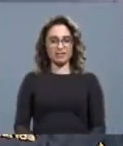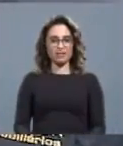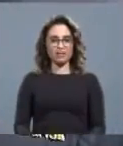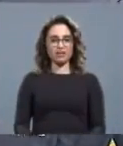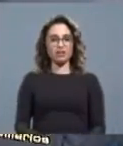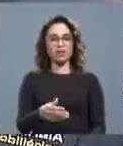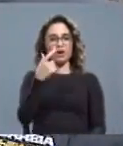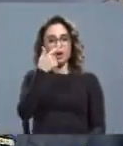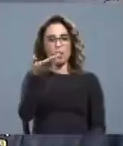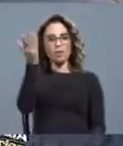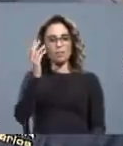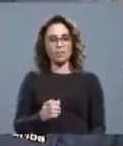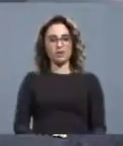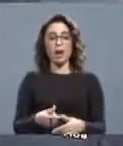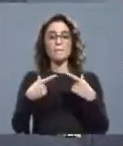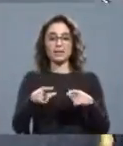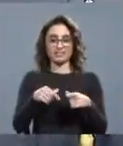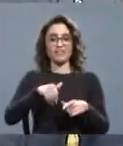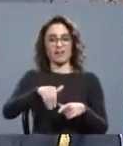vai aparecer as pedras.